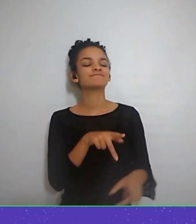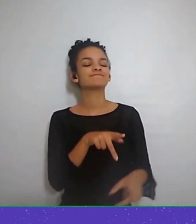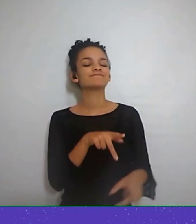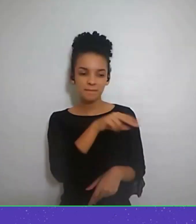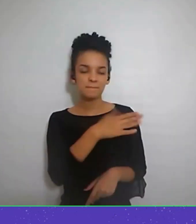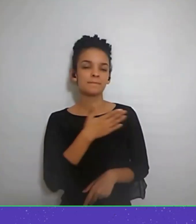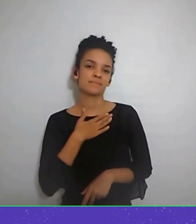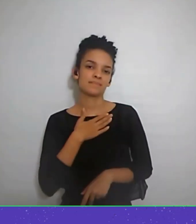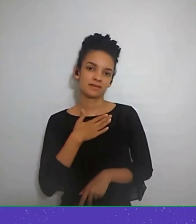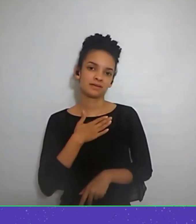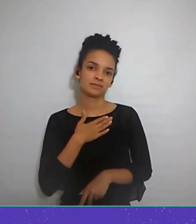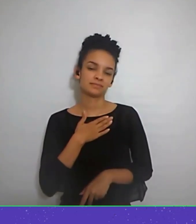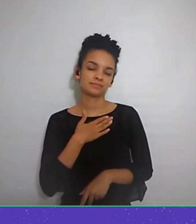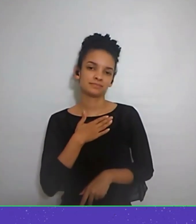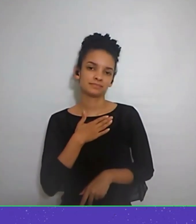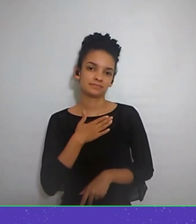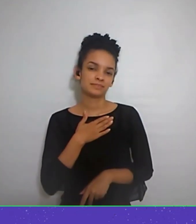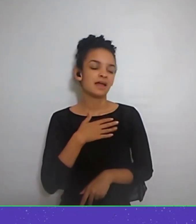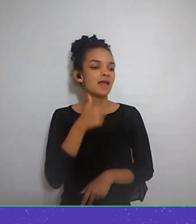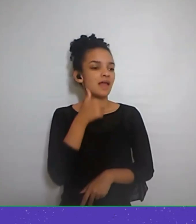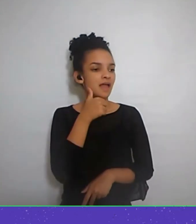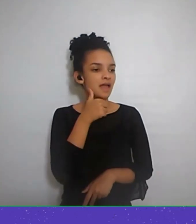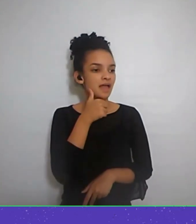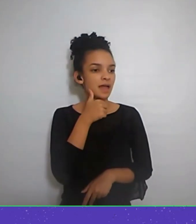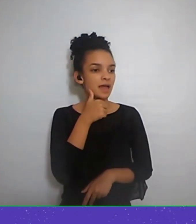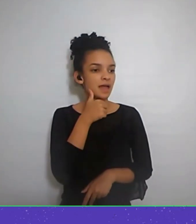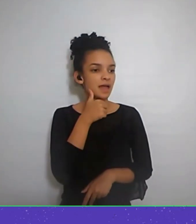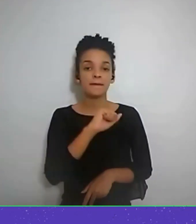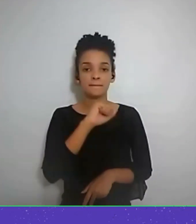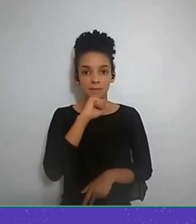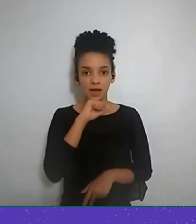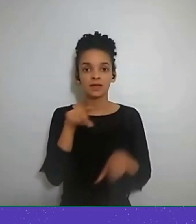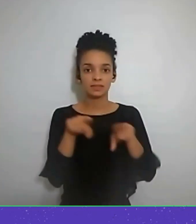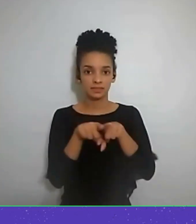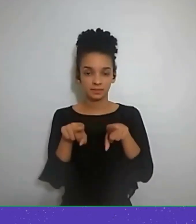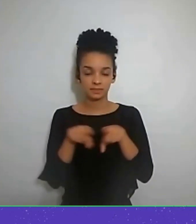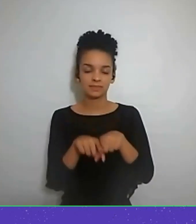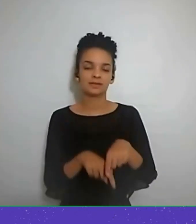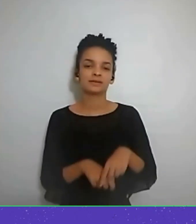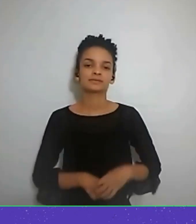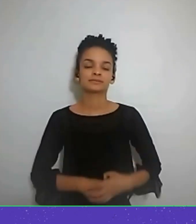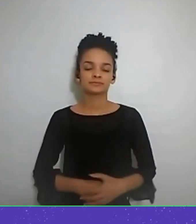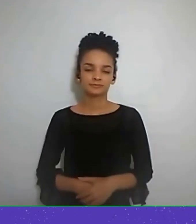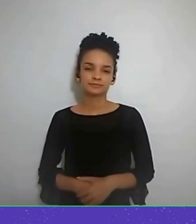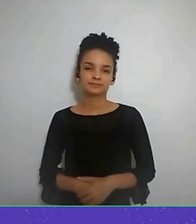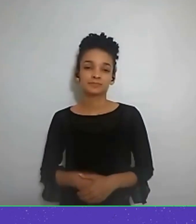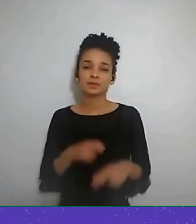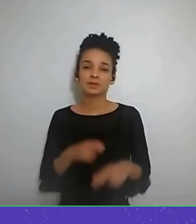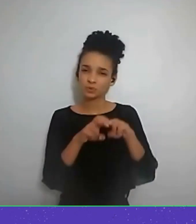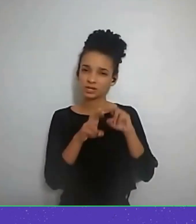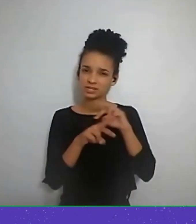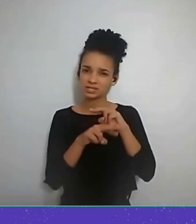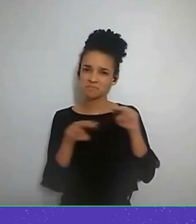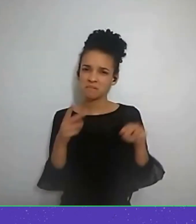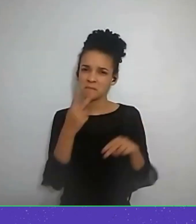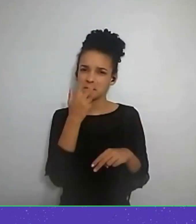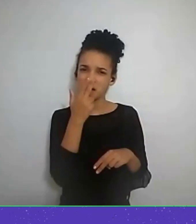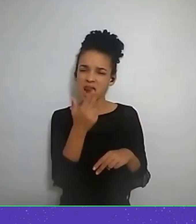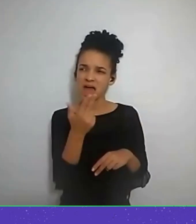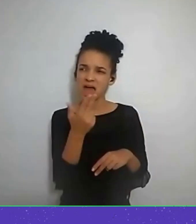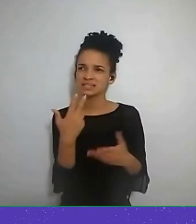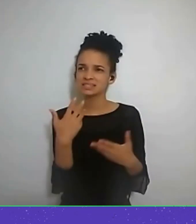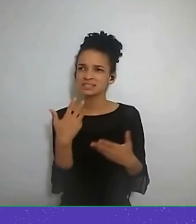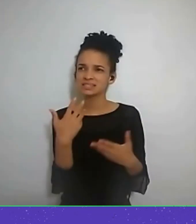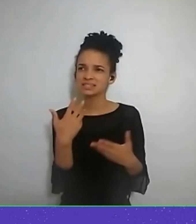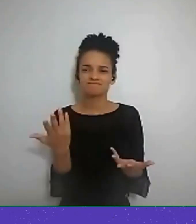e mãe. Queridos irmãos, parece cruel ele não reconhecer a sua